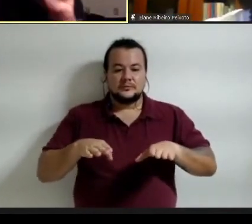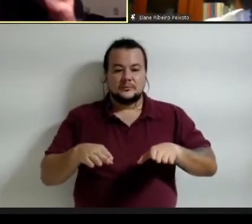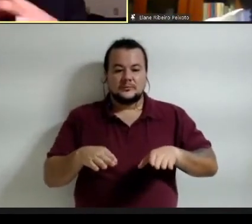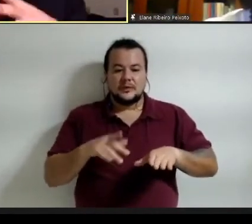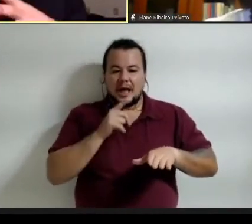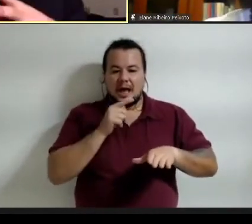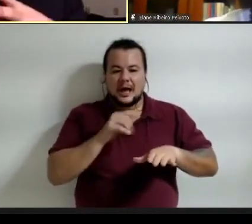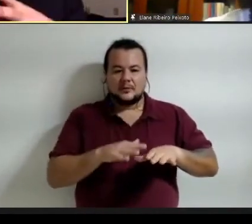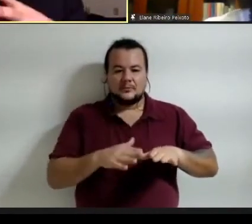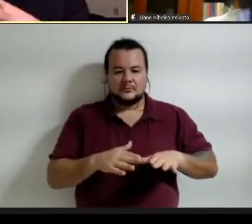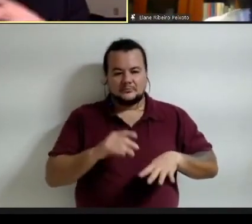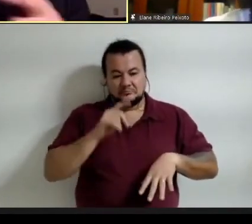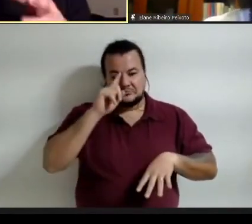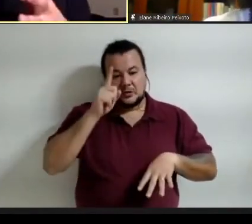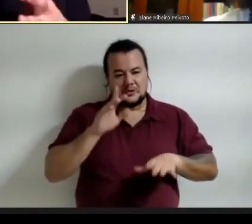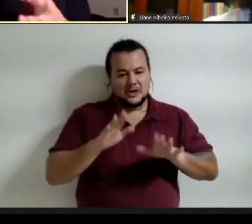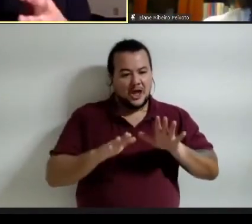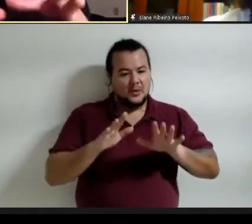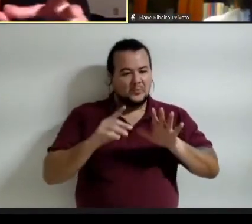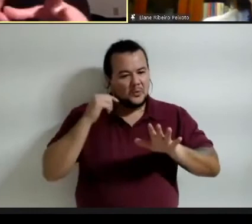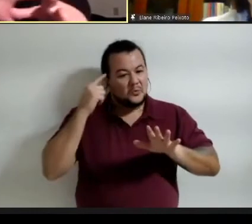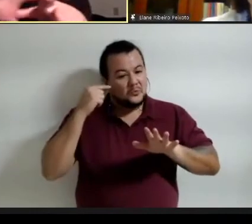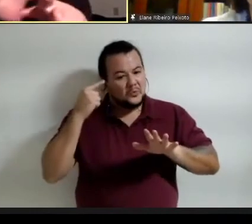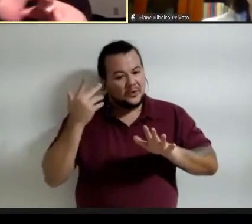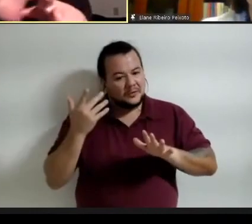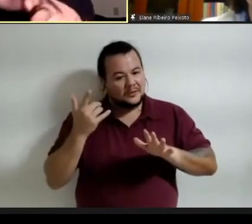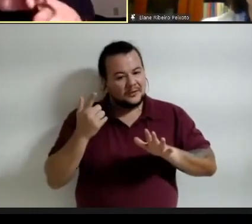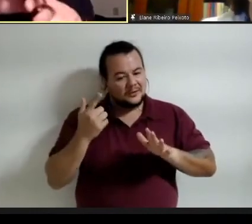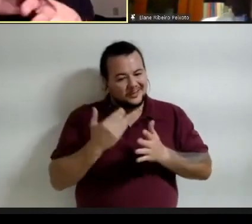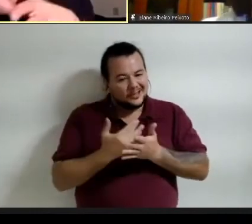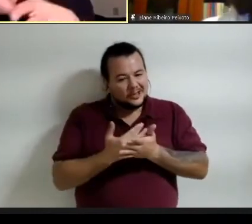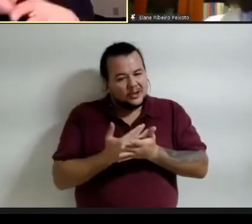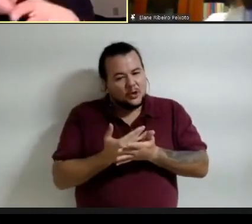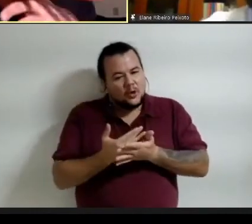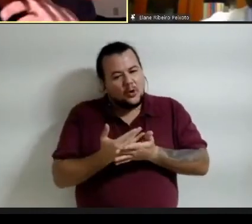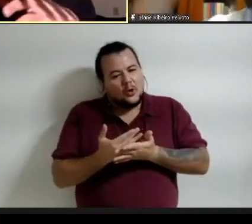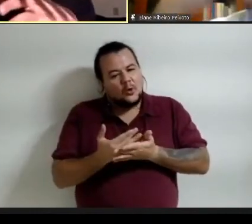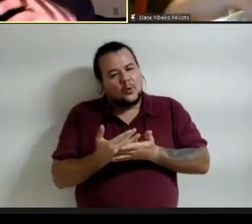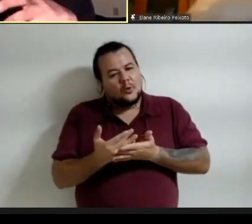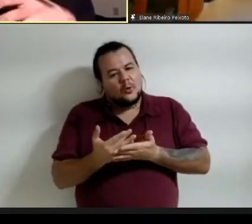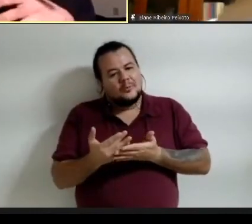meio louco, era começar